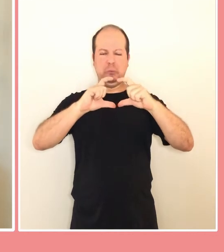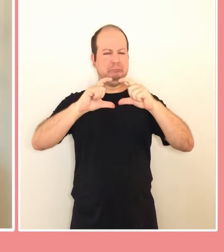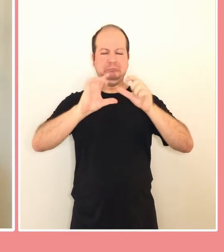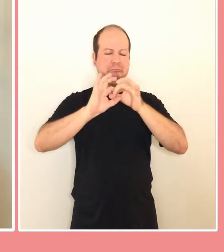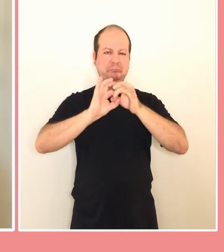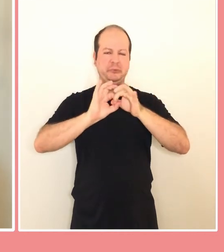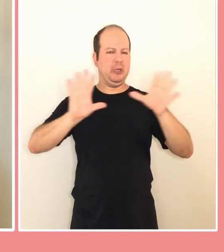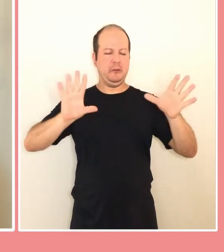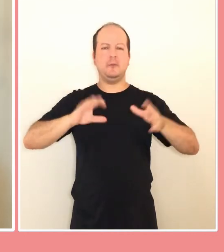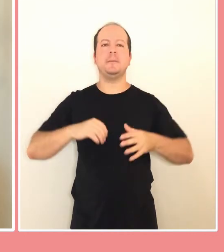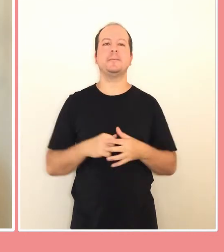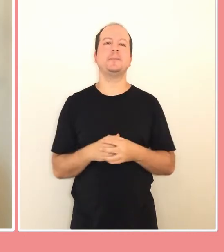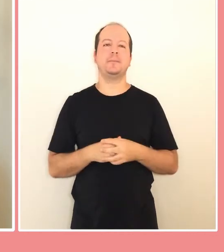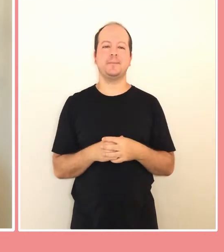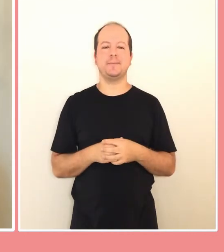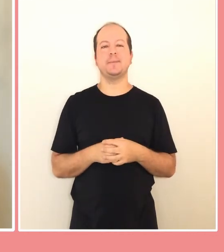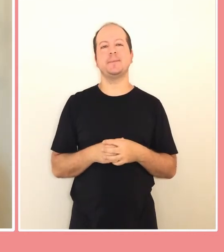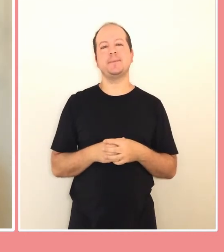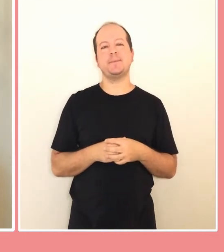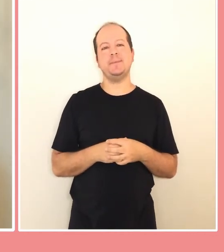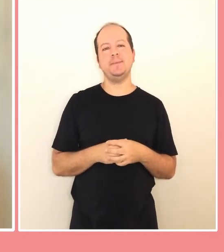né? E